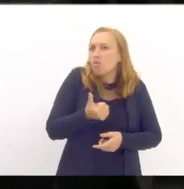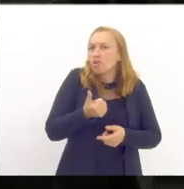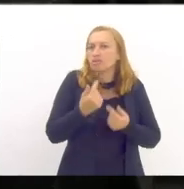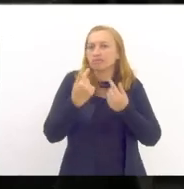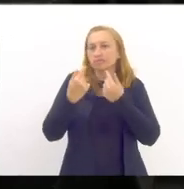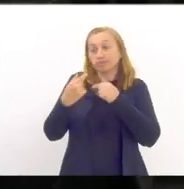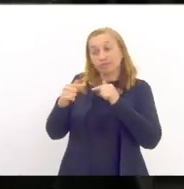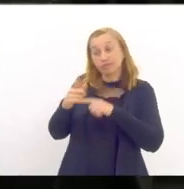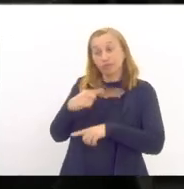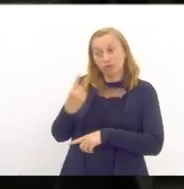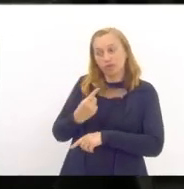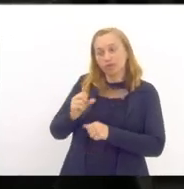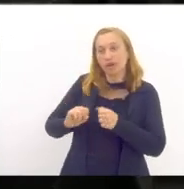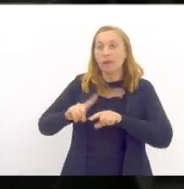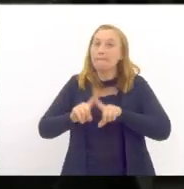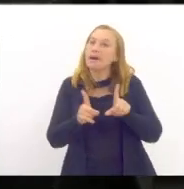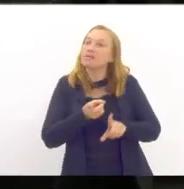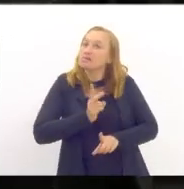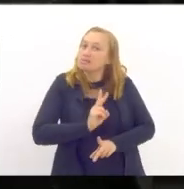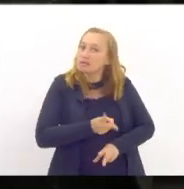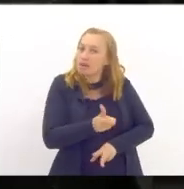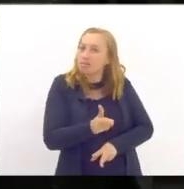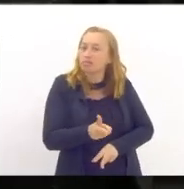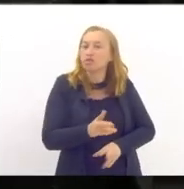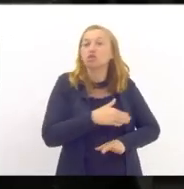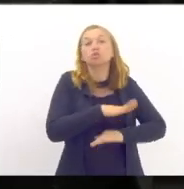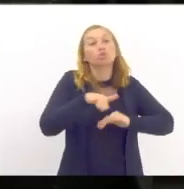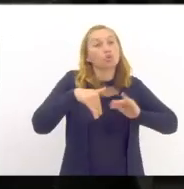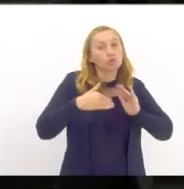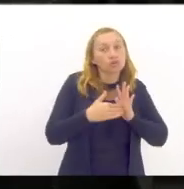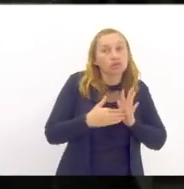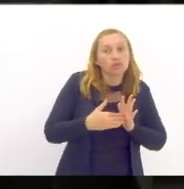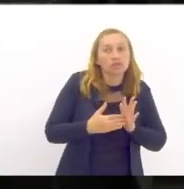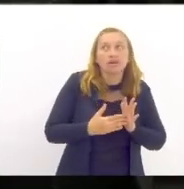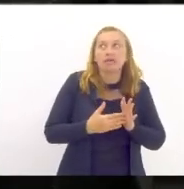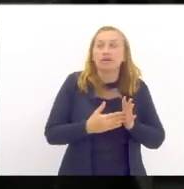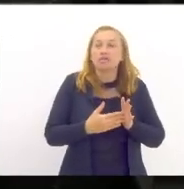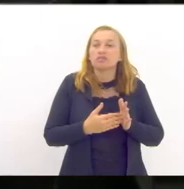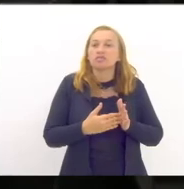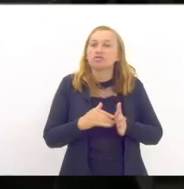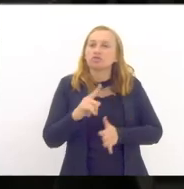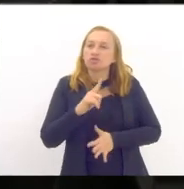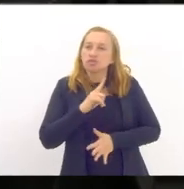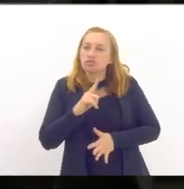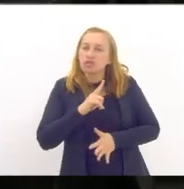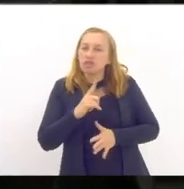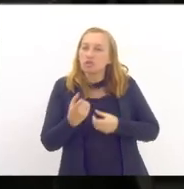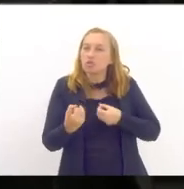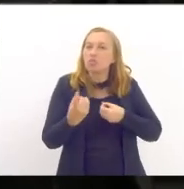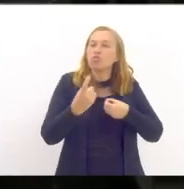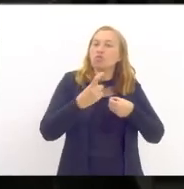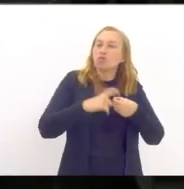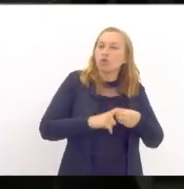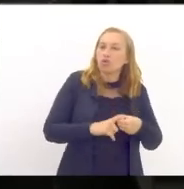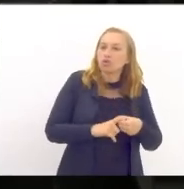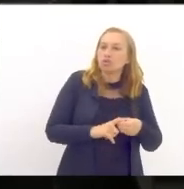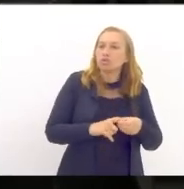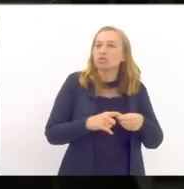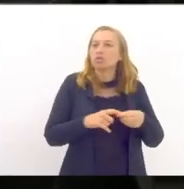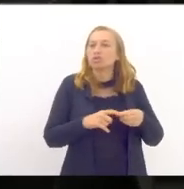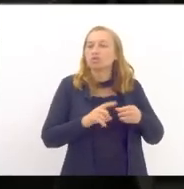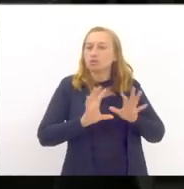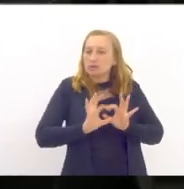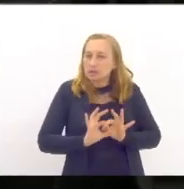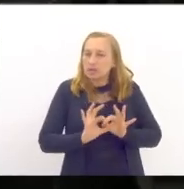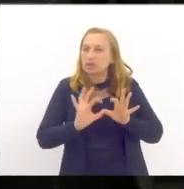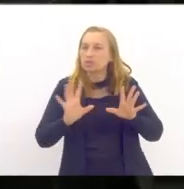que fizemos, mas sempre, todas elas, tiveram como retorno um tratamento